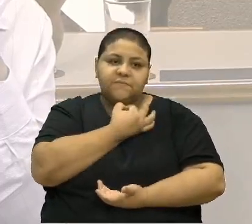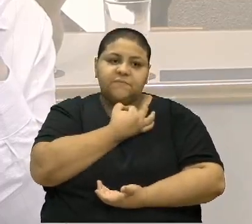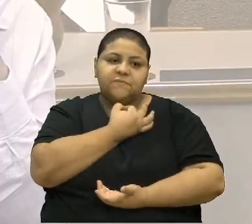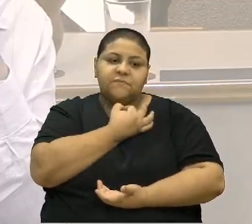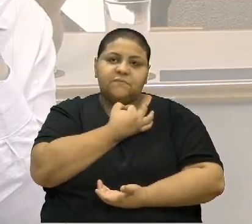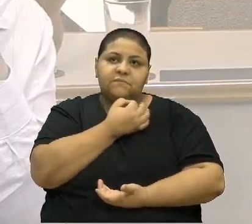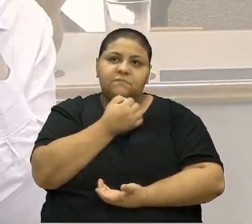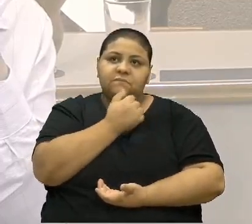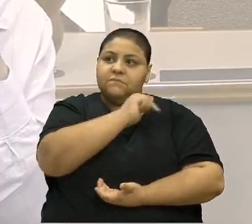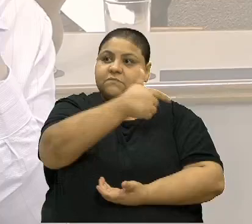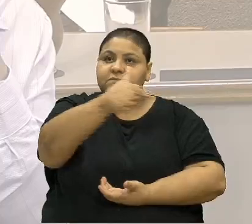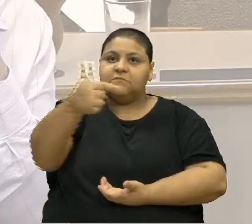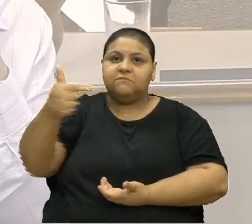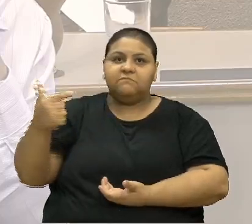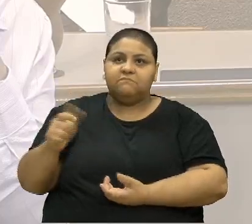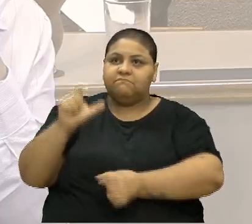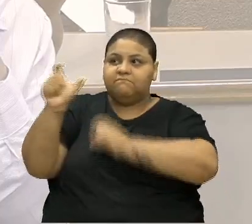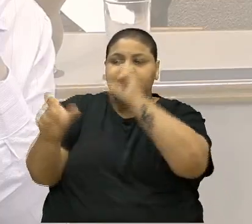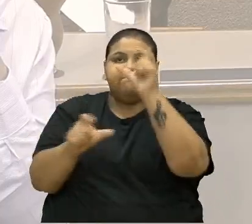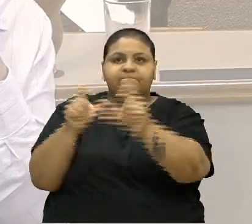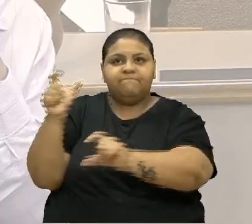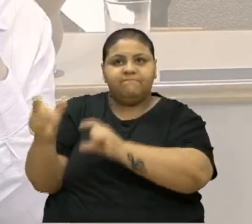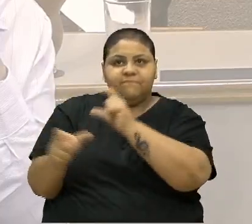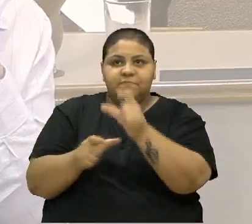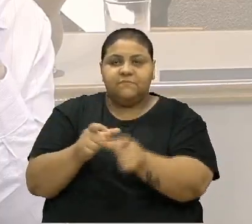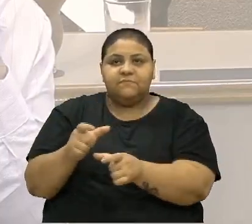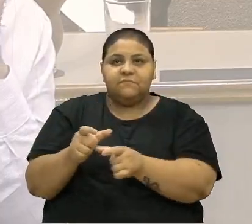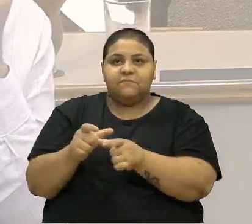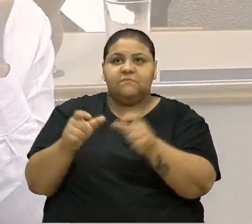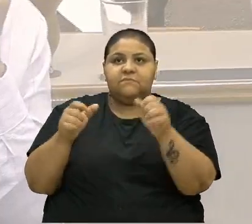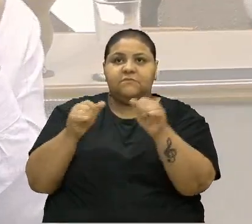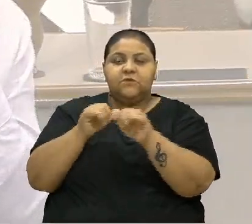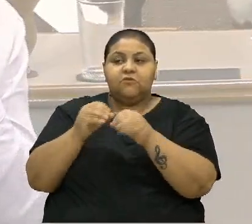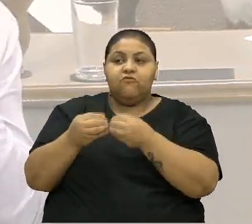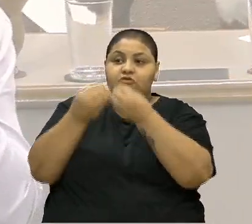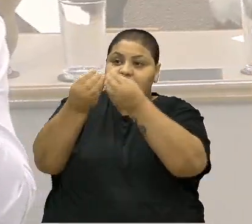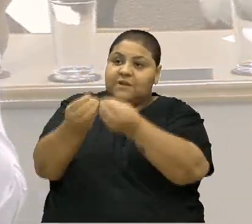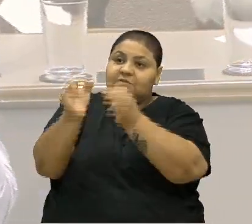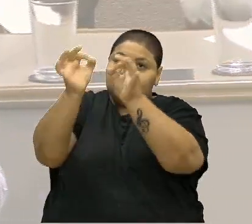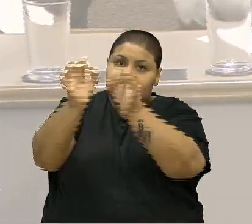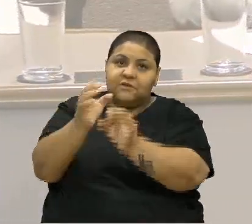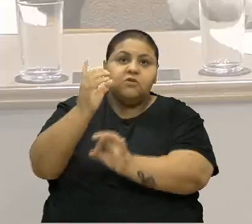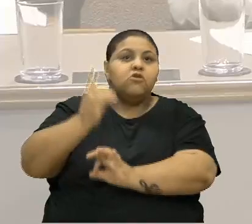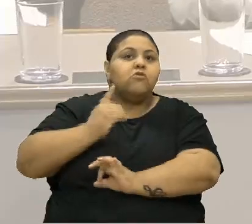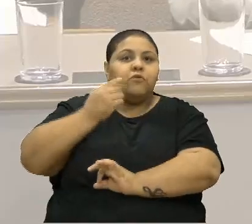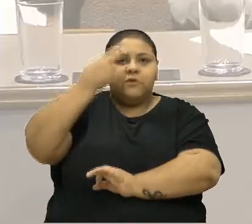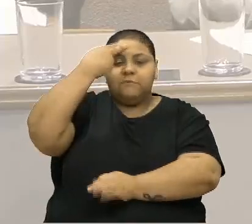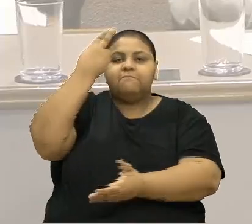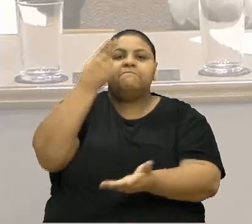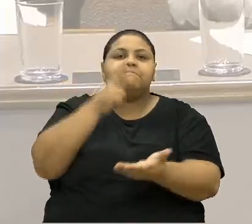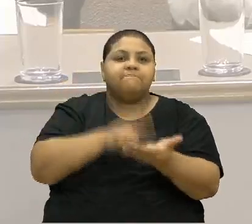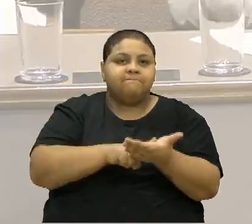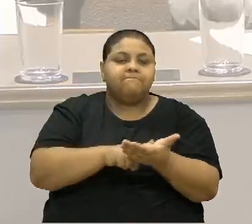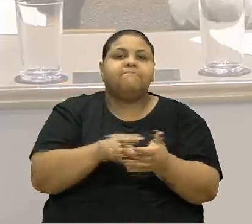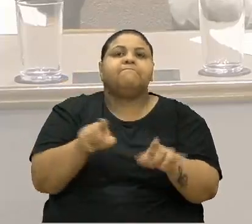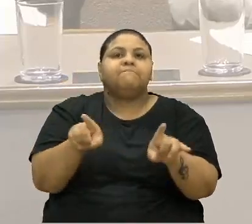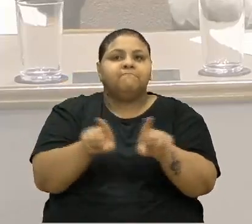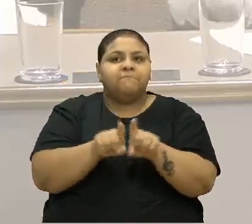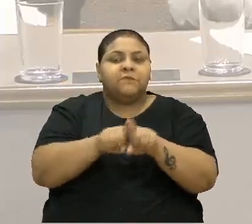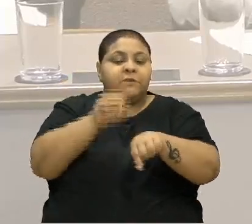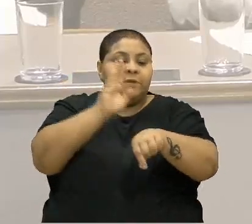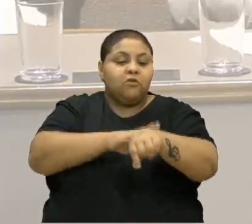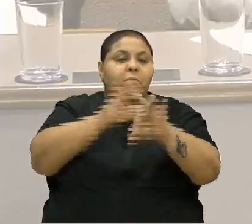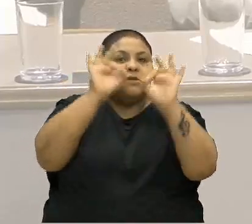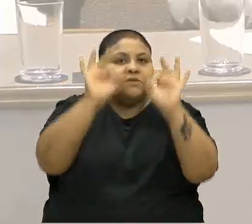para tantas outras pessoas foram dado com dignidade, para o deputado Neri, ele vem no momento